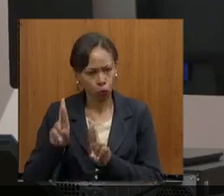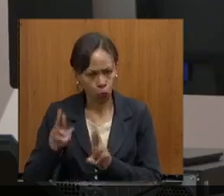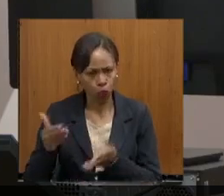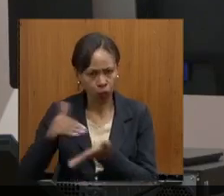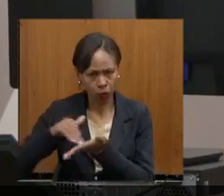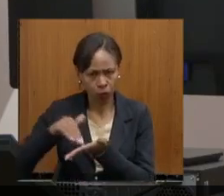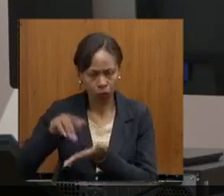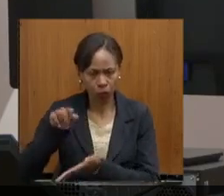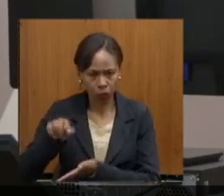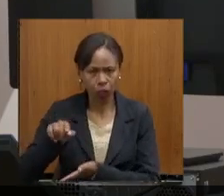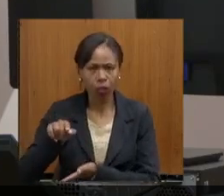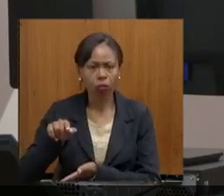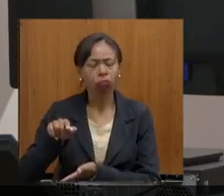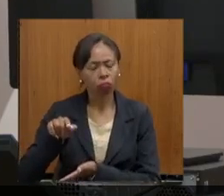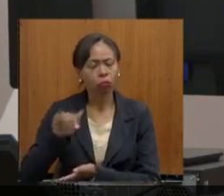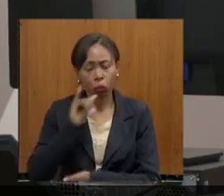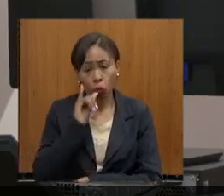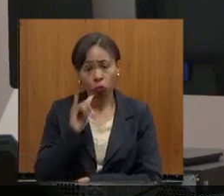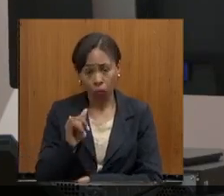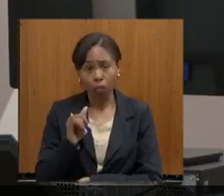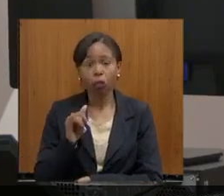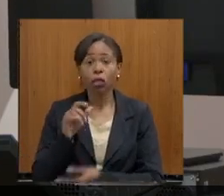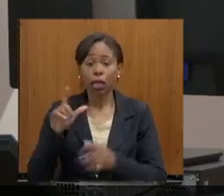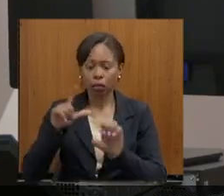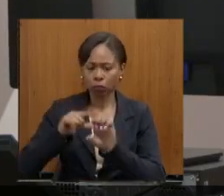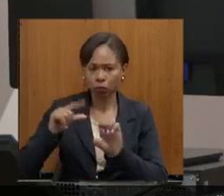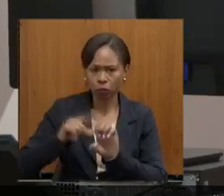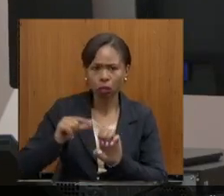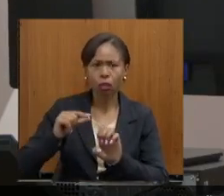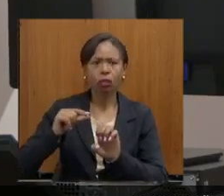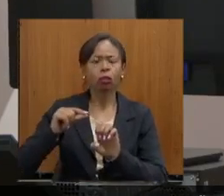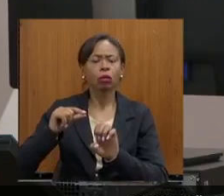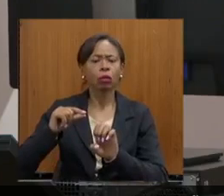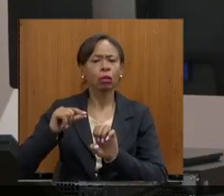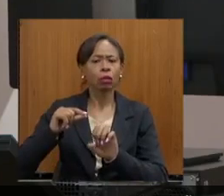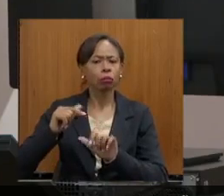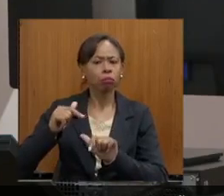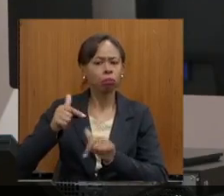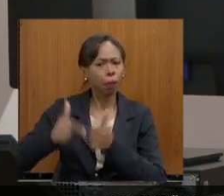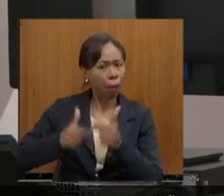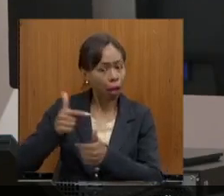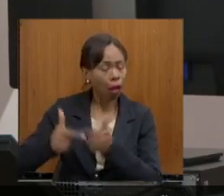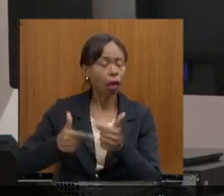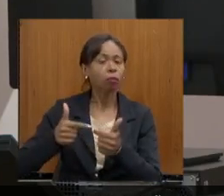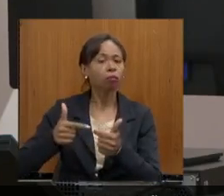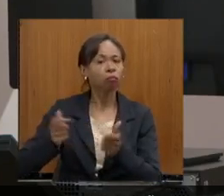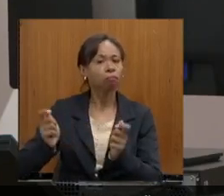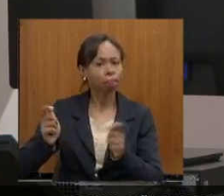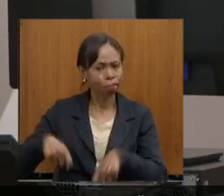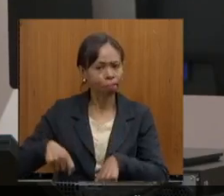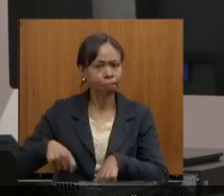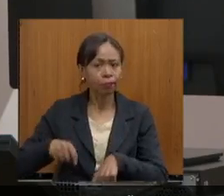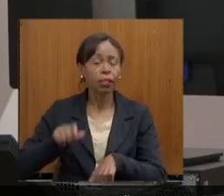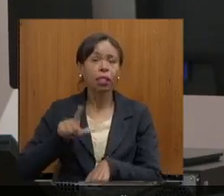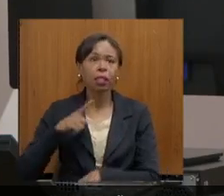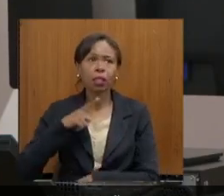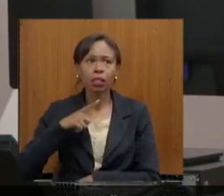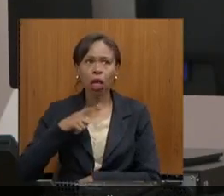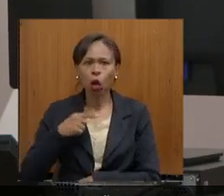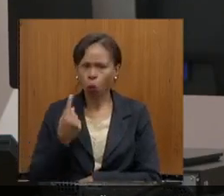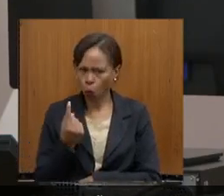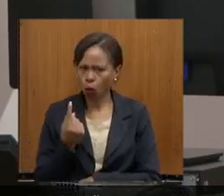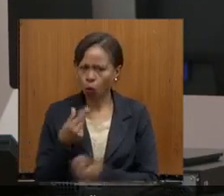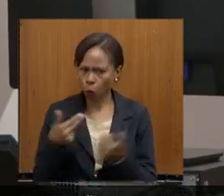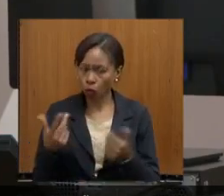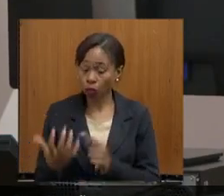eu não tenho a dizer do dinamismo do empreendedorismo e da sua capacidade de trabalho tem um ponto aí que me impacta muito e que eu